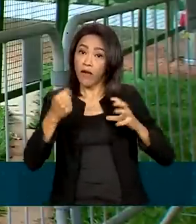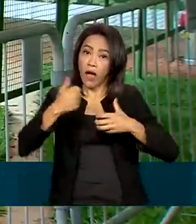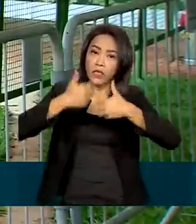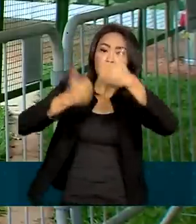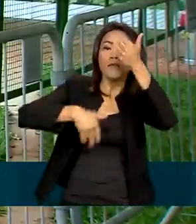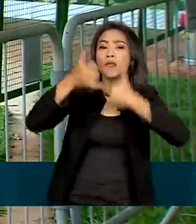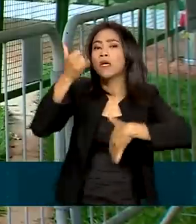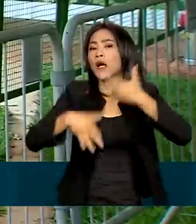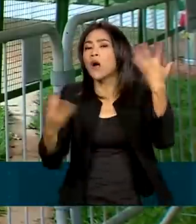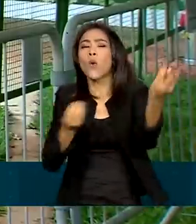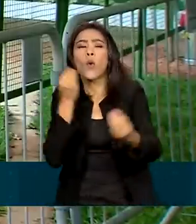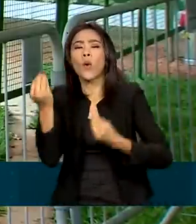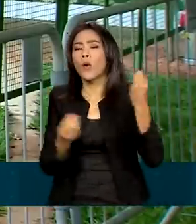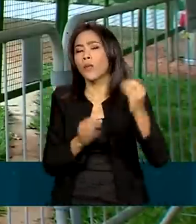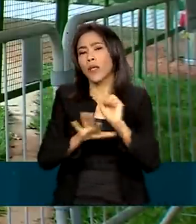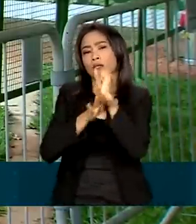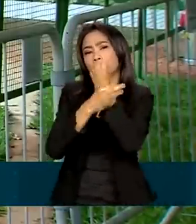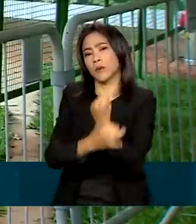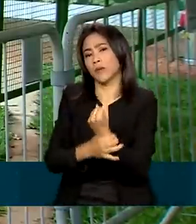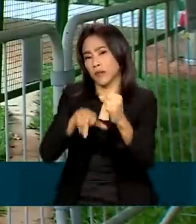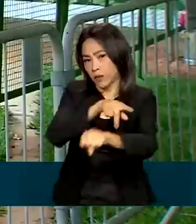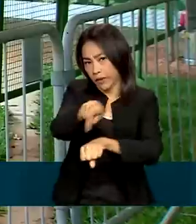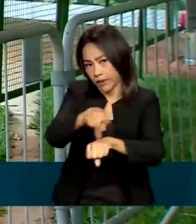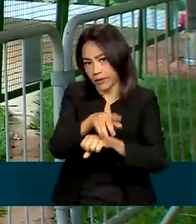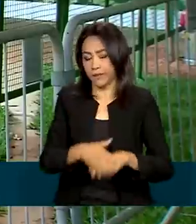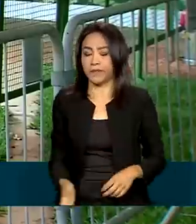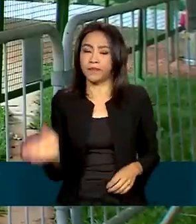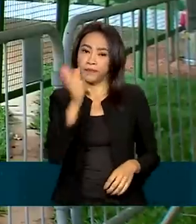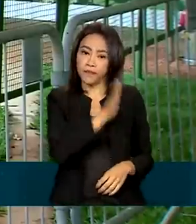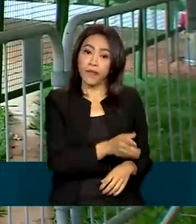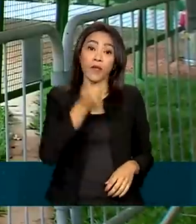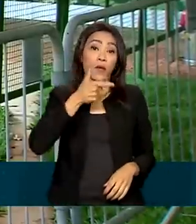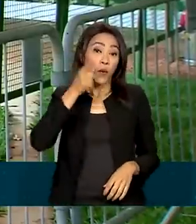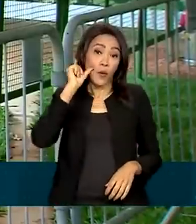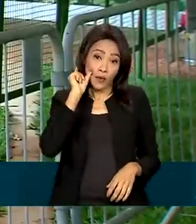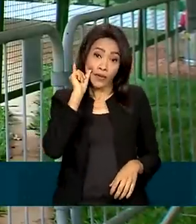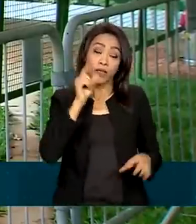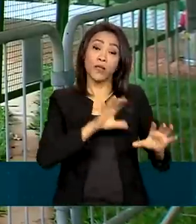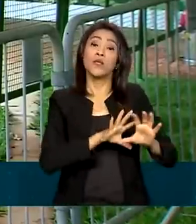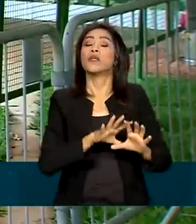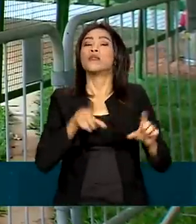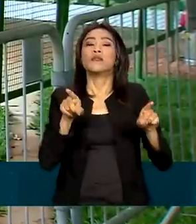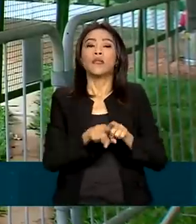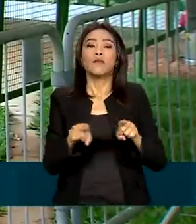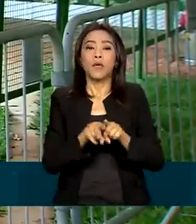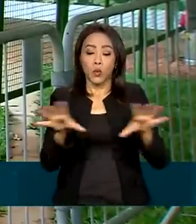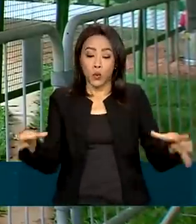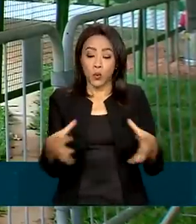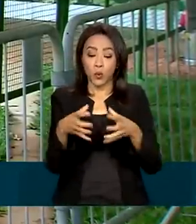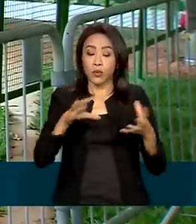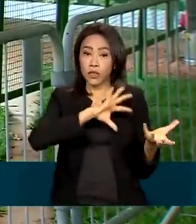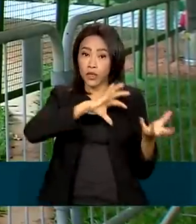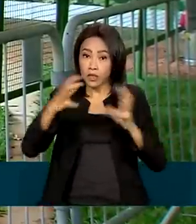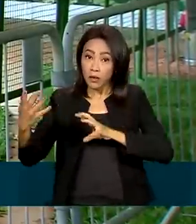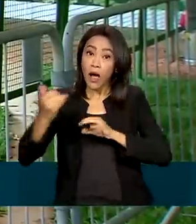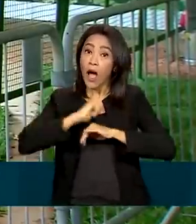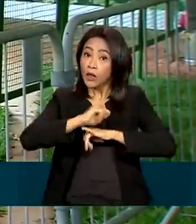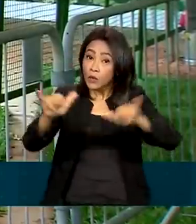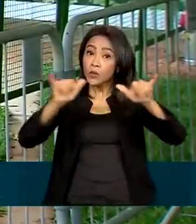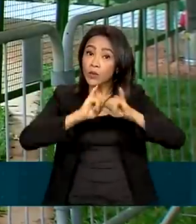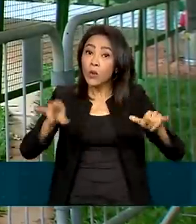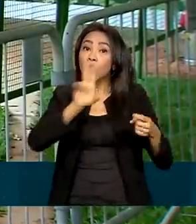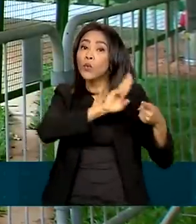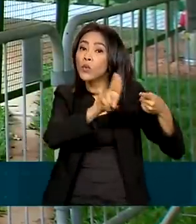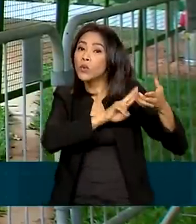segurança pública no país. E ontem, como você falou, Renata, a transição de governo anunciou os nomes dos parlamentares que vão acompanhar o